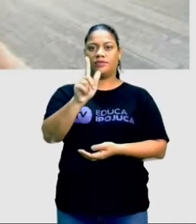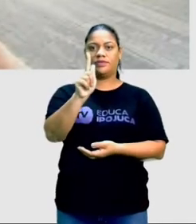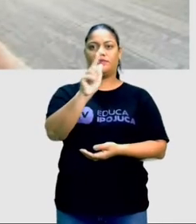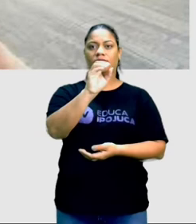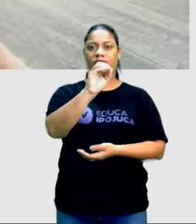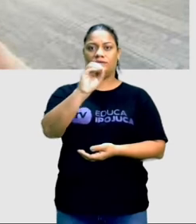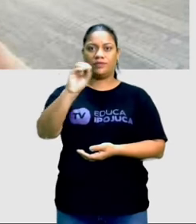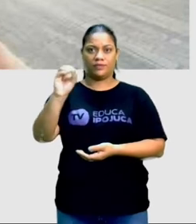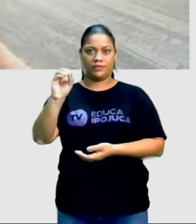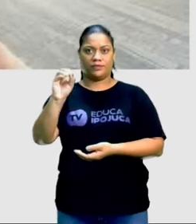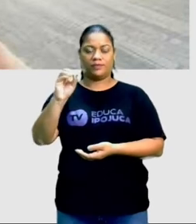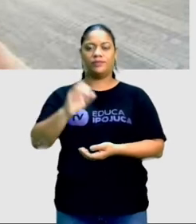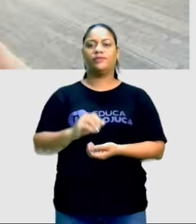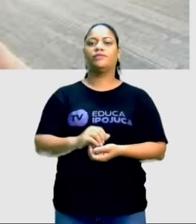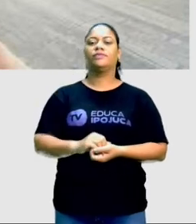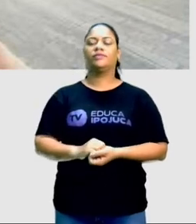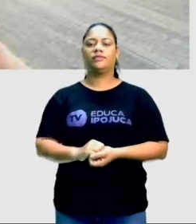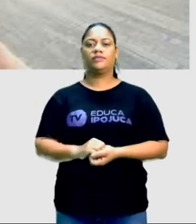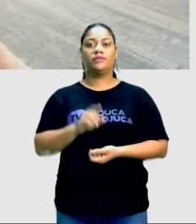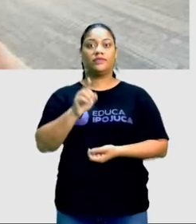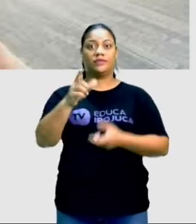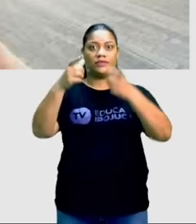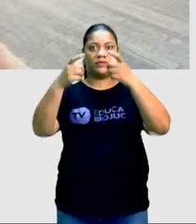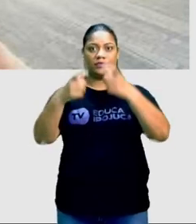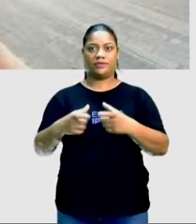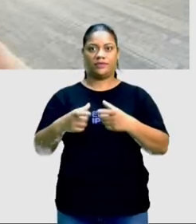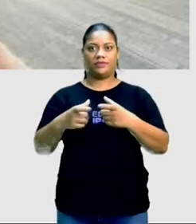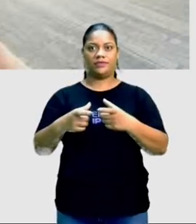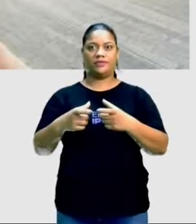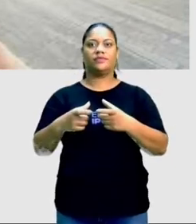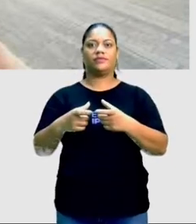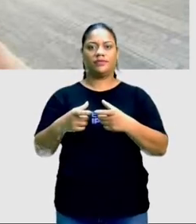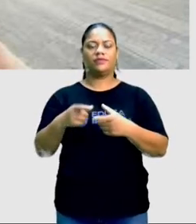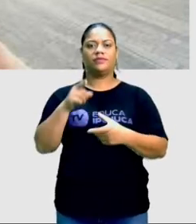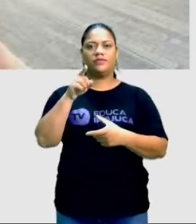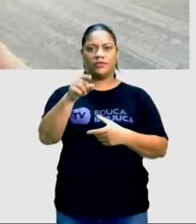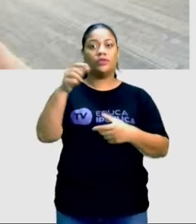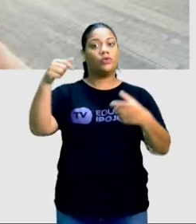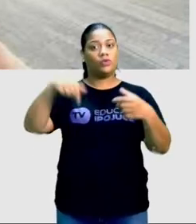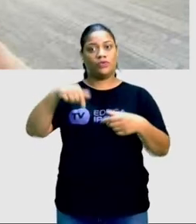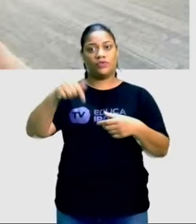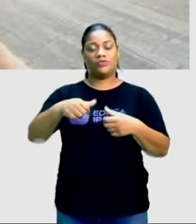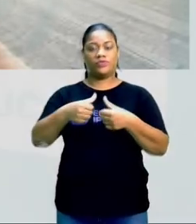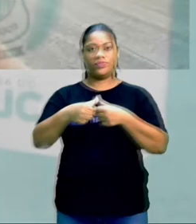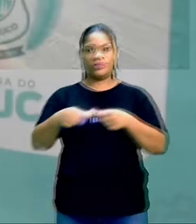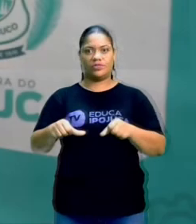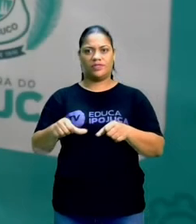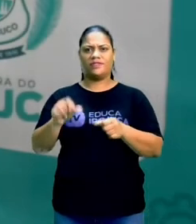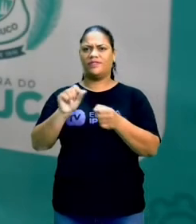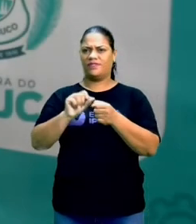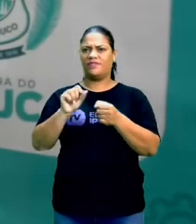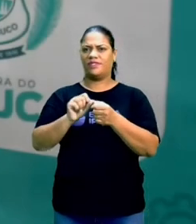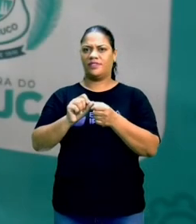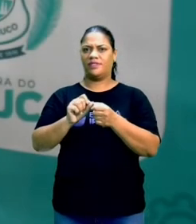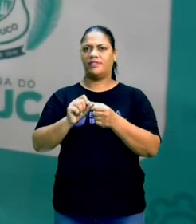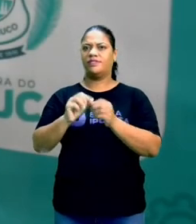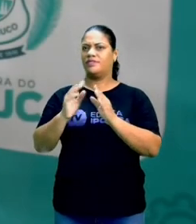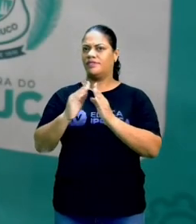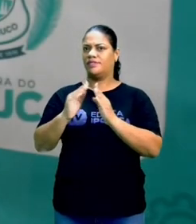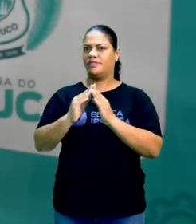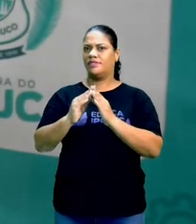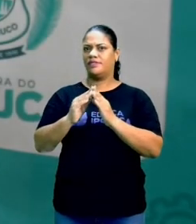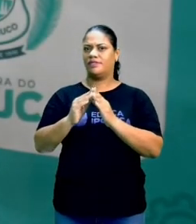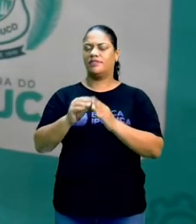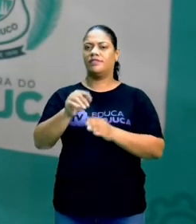Maps, e a sua localização geográfica. Ou seja, hoje, faça esse teste, se você ainda não